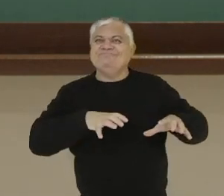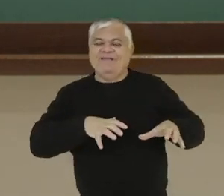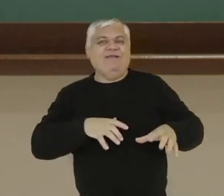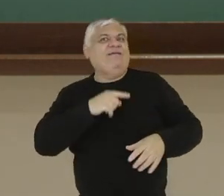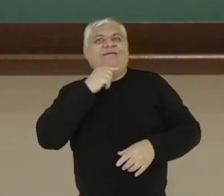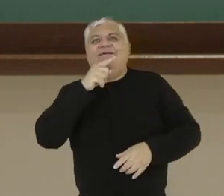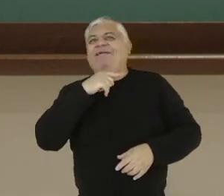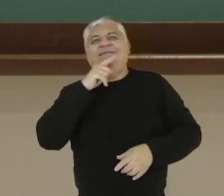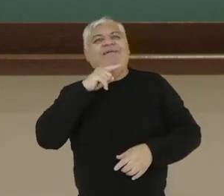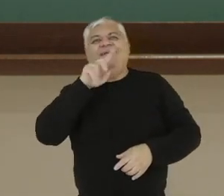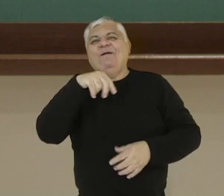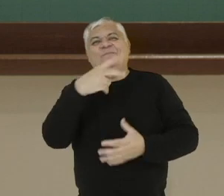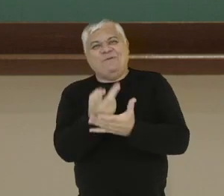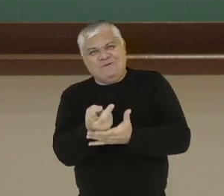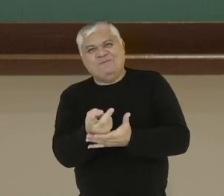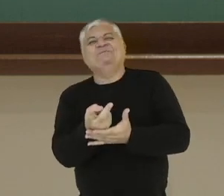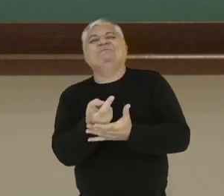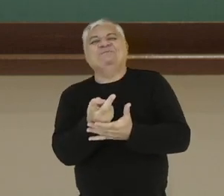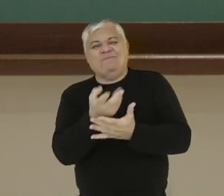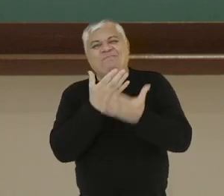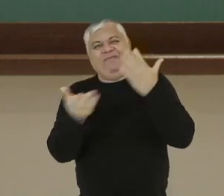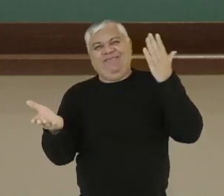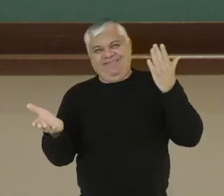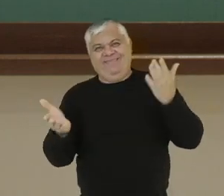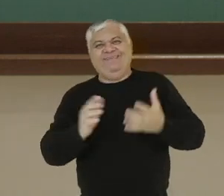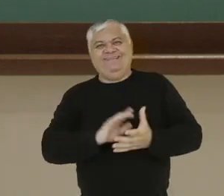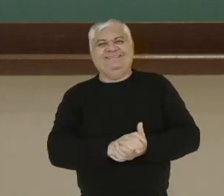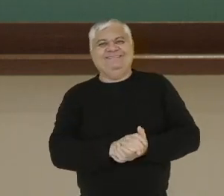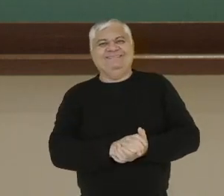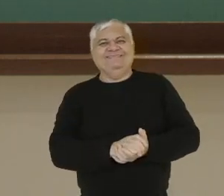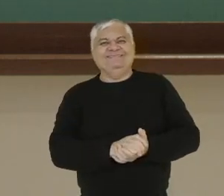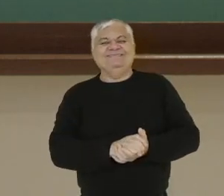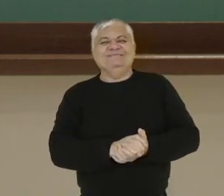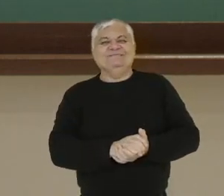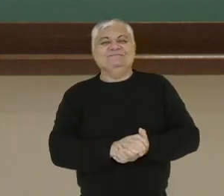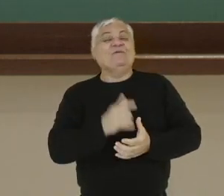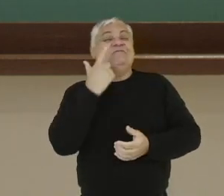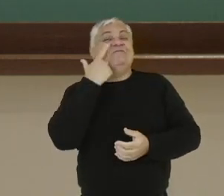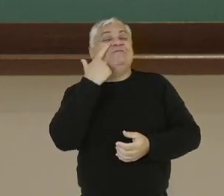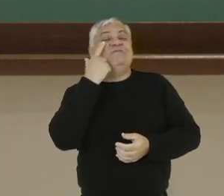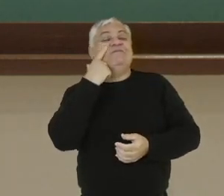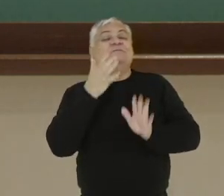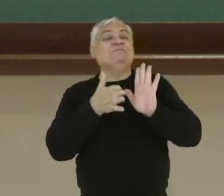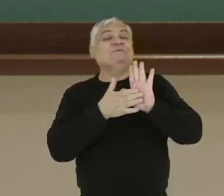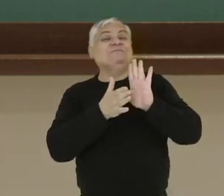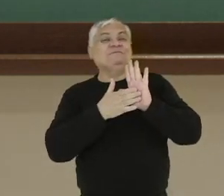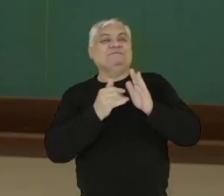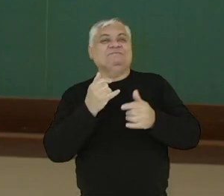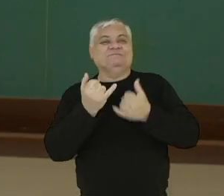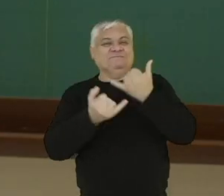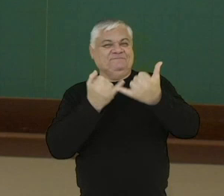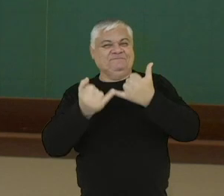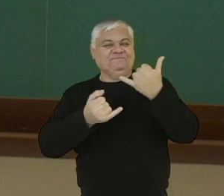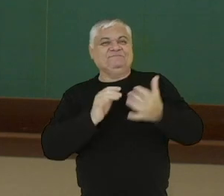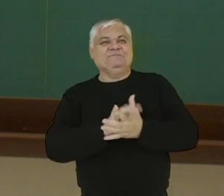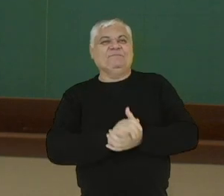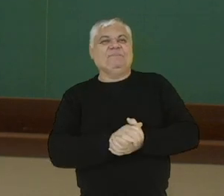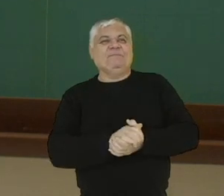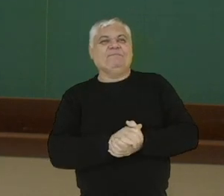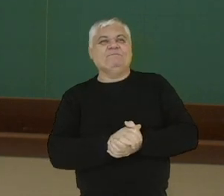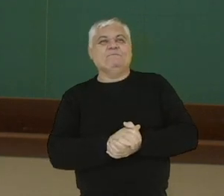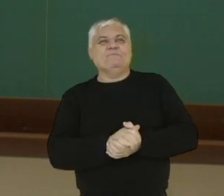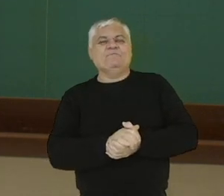não consegue ficar de pé, e se você cair, você perde o jogo, né? Então vamos ver qual que é a proposta. Como podemos